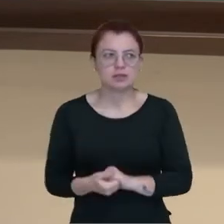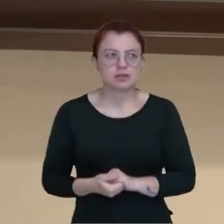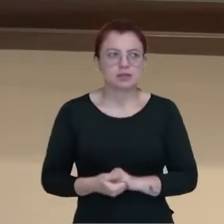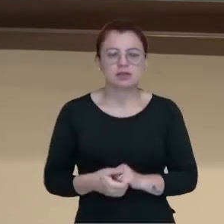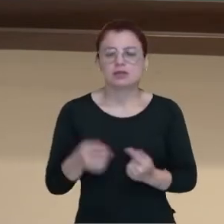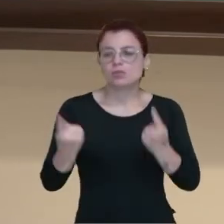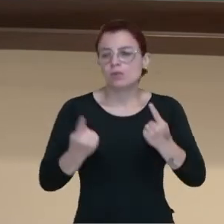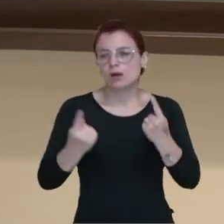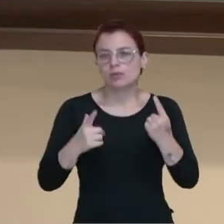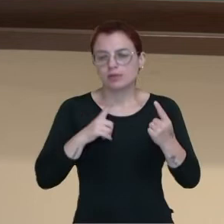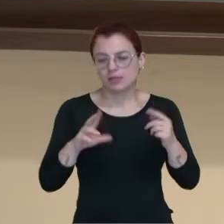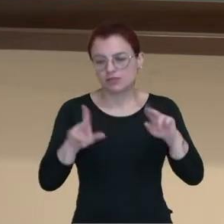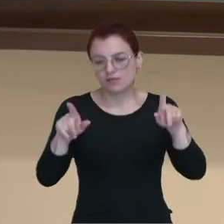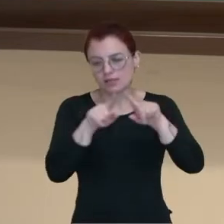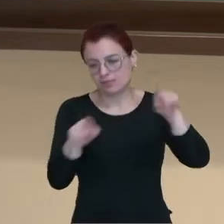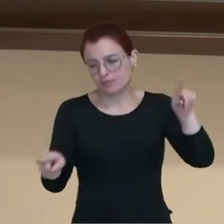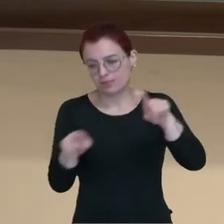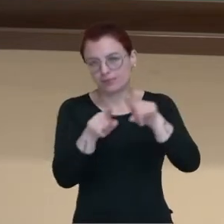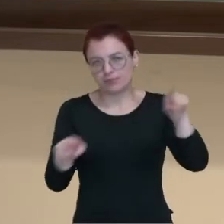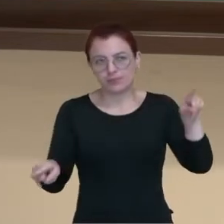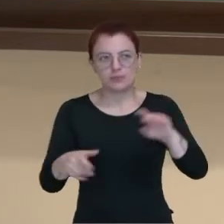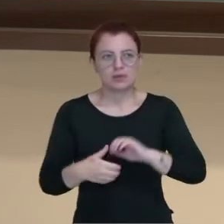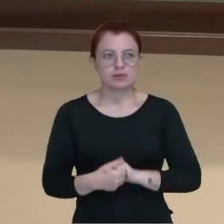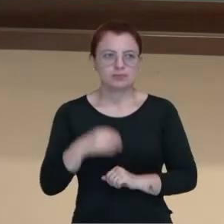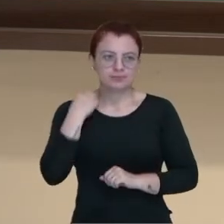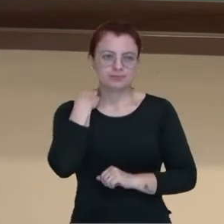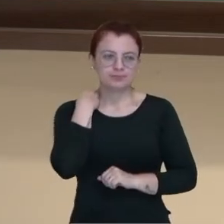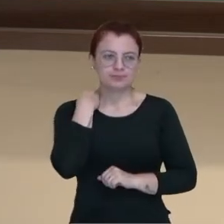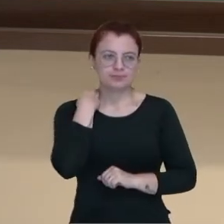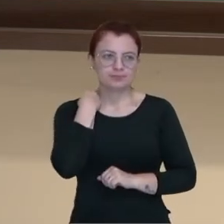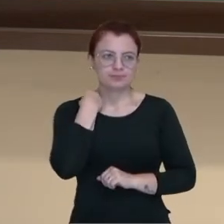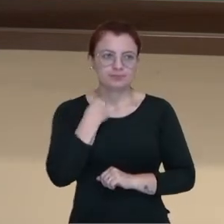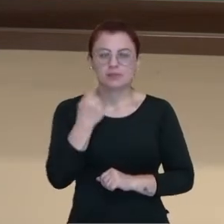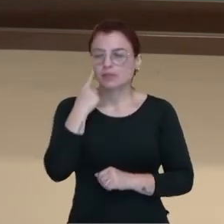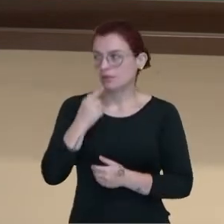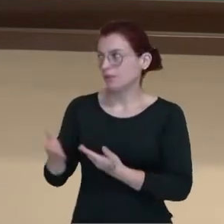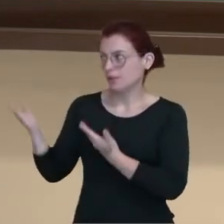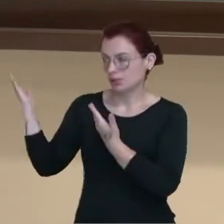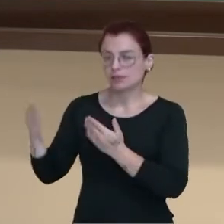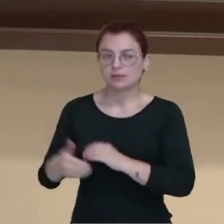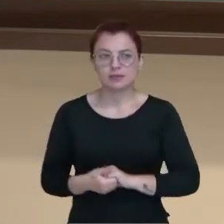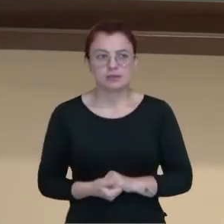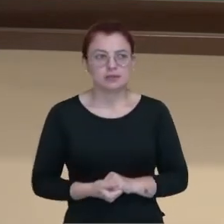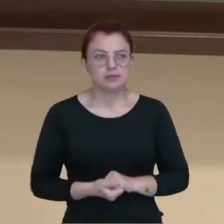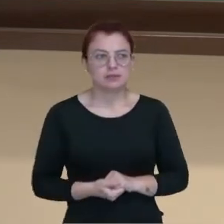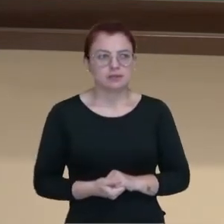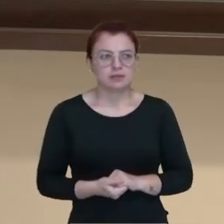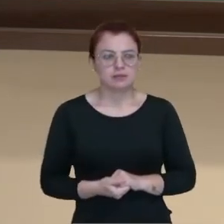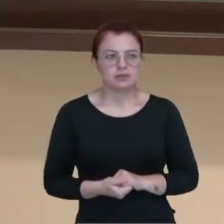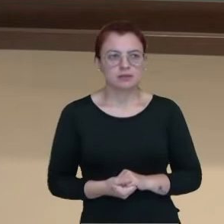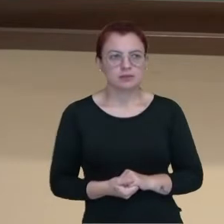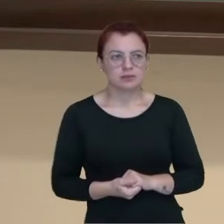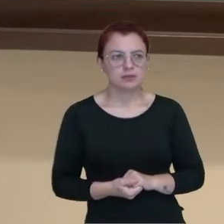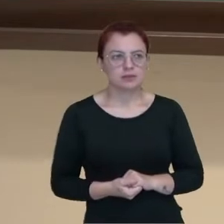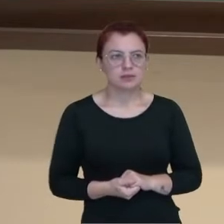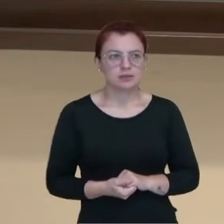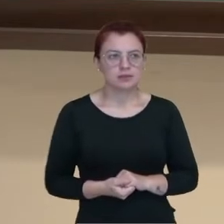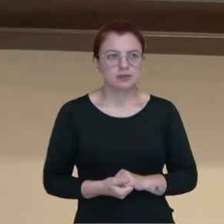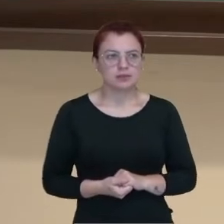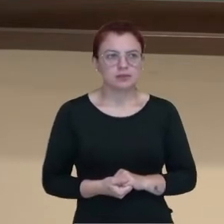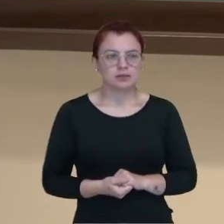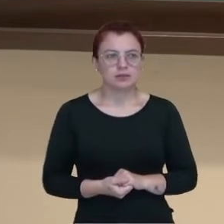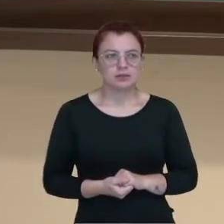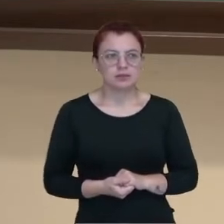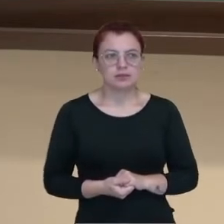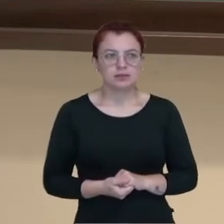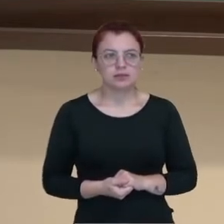é a diferença de renda entre os dois, certo? Então acompanhe aqui comigo, pessoal. Aqui, como que